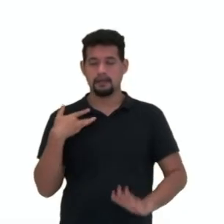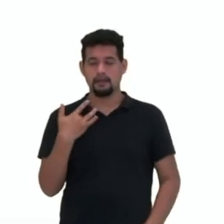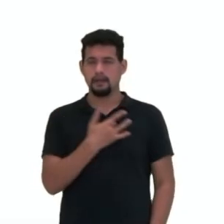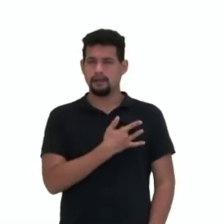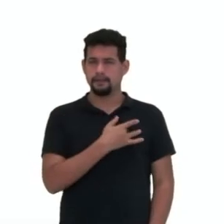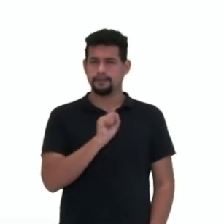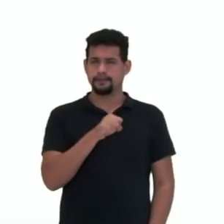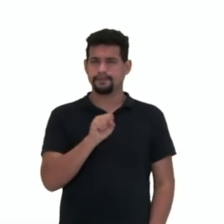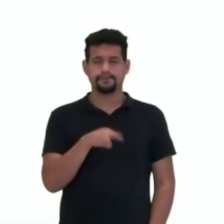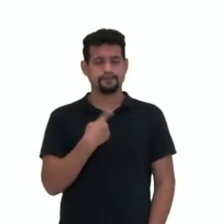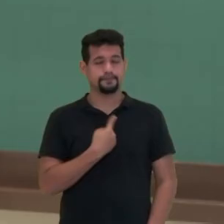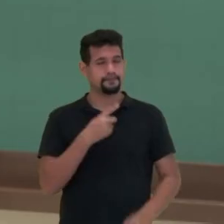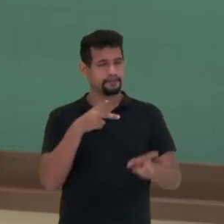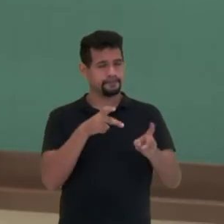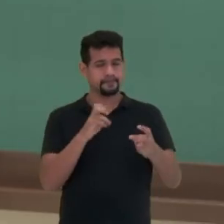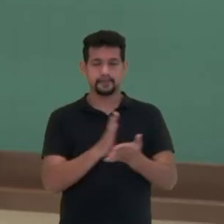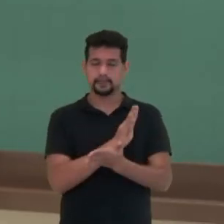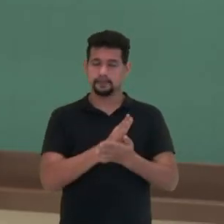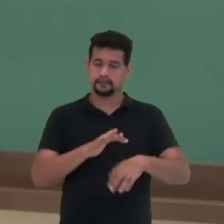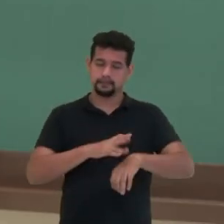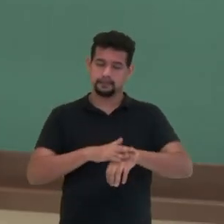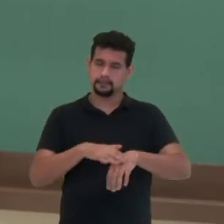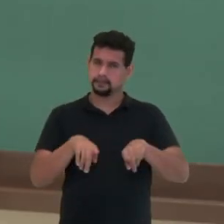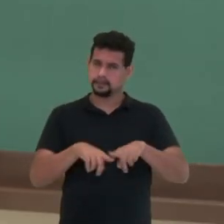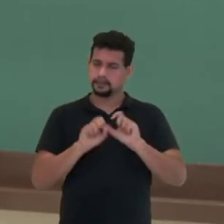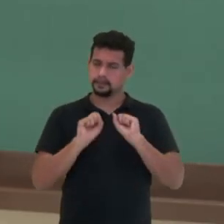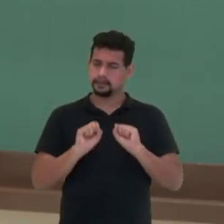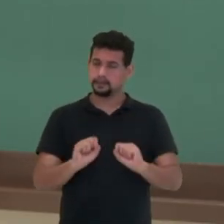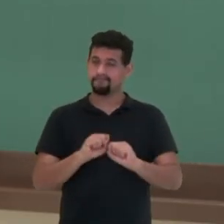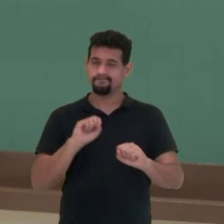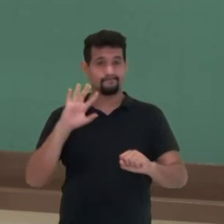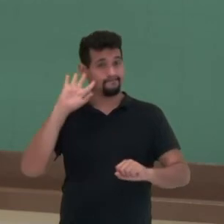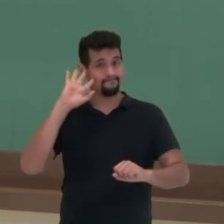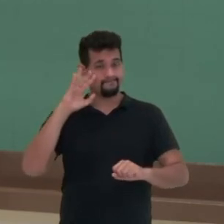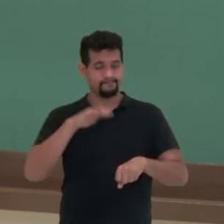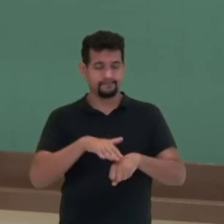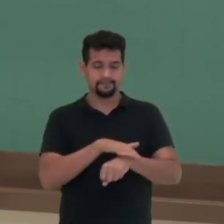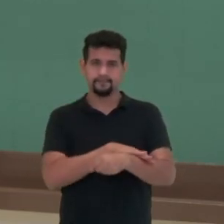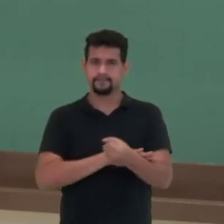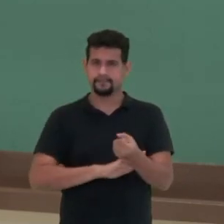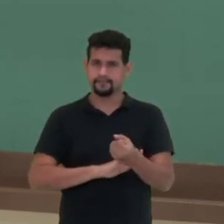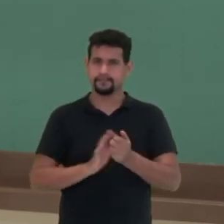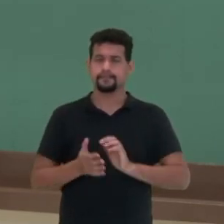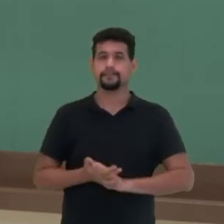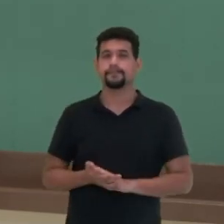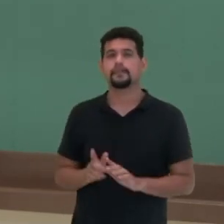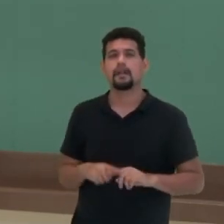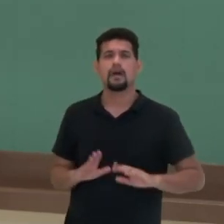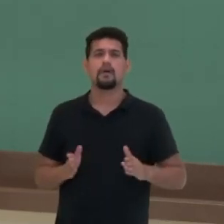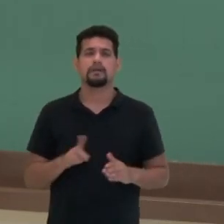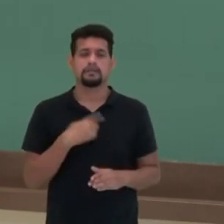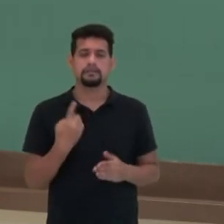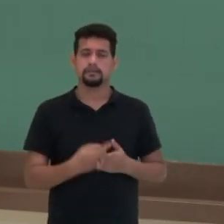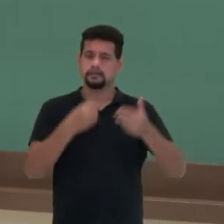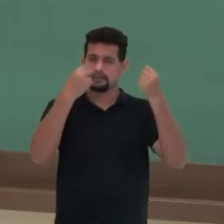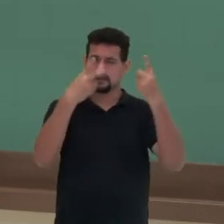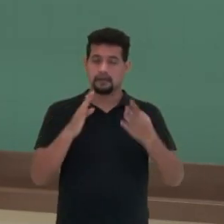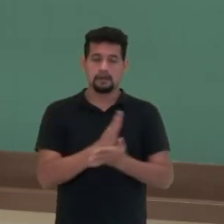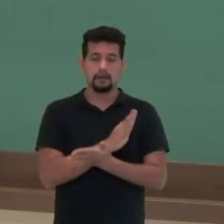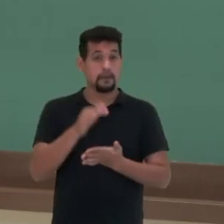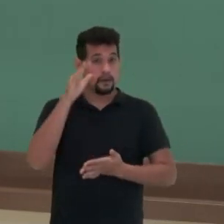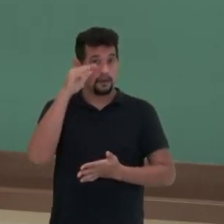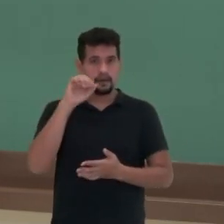saúde, né? A gente viu algumas doenças que podem ser causadas na pele. Agora vamos falar uma curiosidade